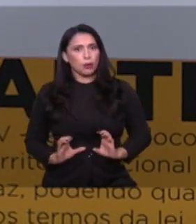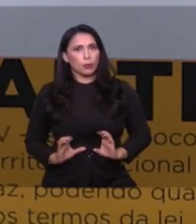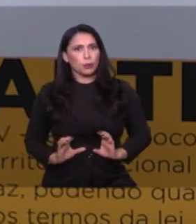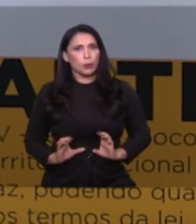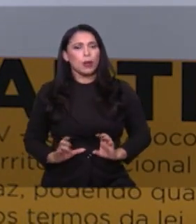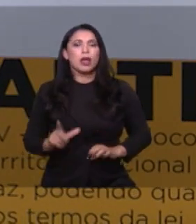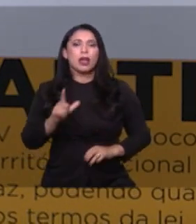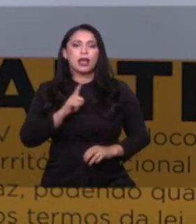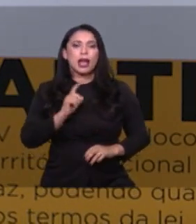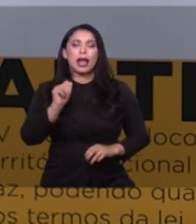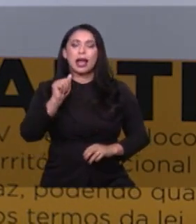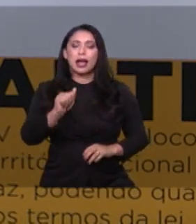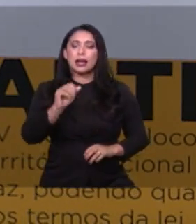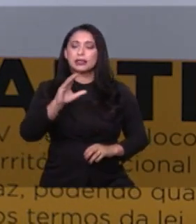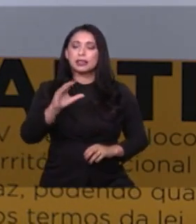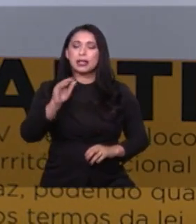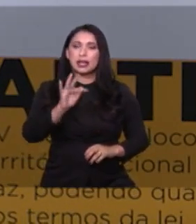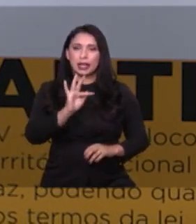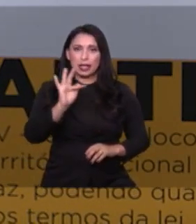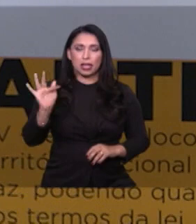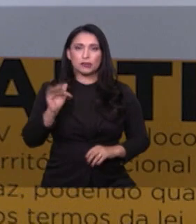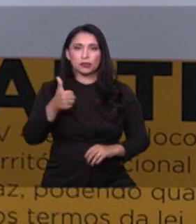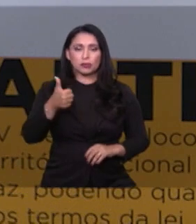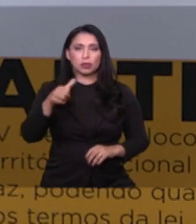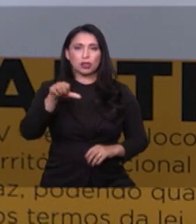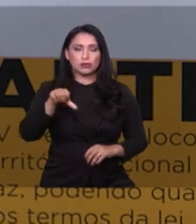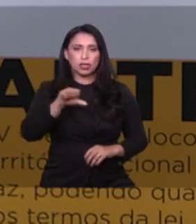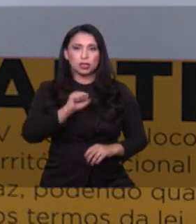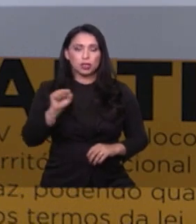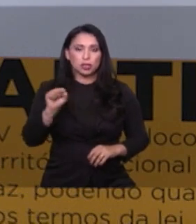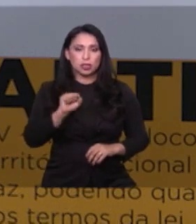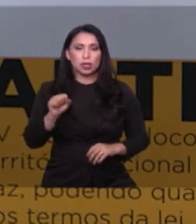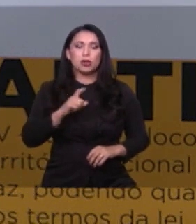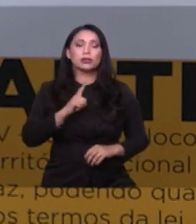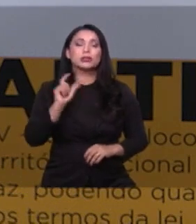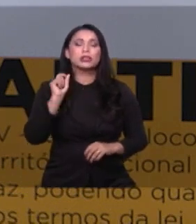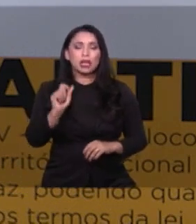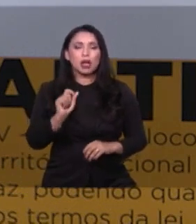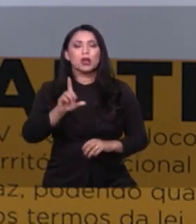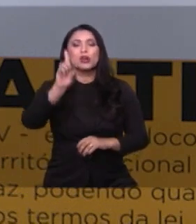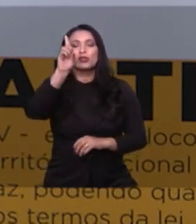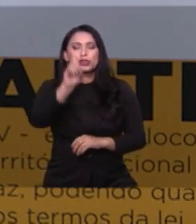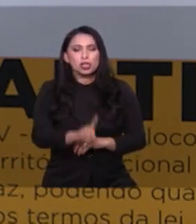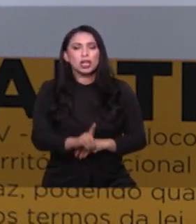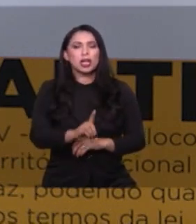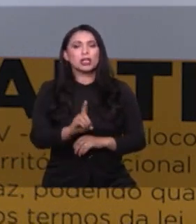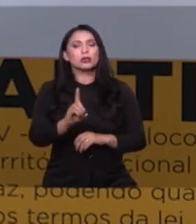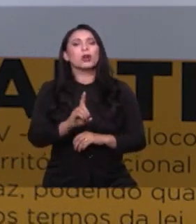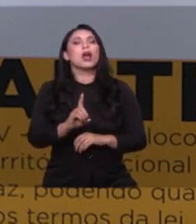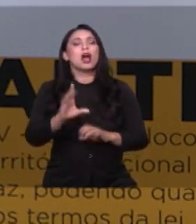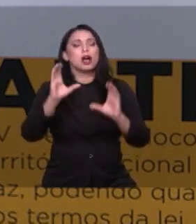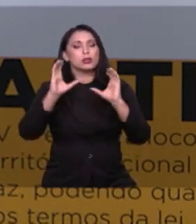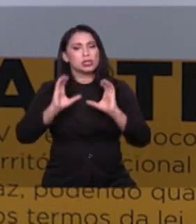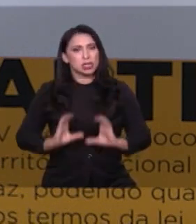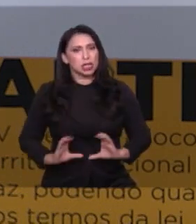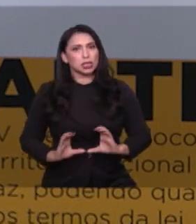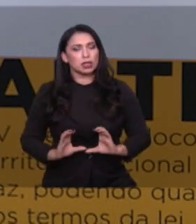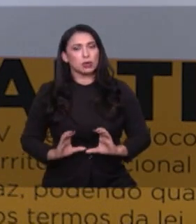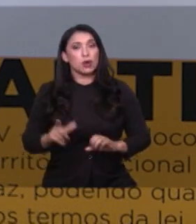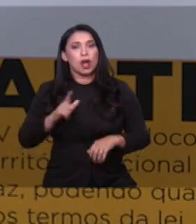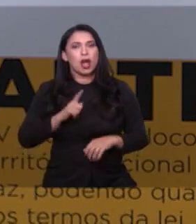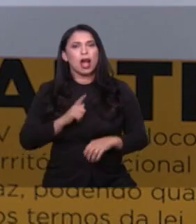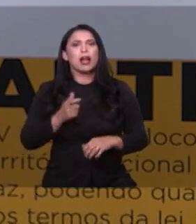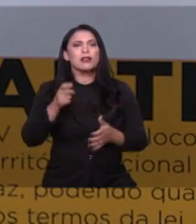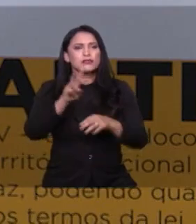a ACF de 1988 dá esse direito para o cidadão, para a gente fiscalizar e cobrar as